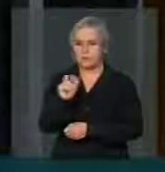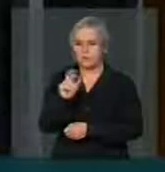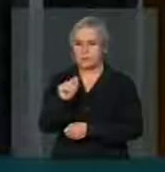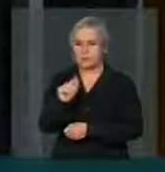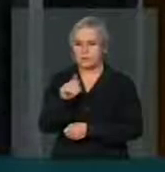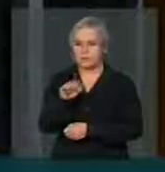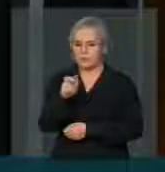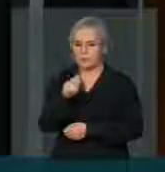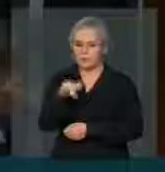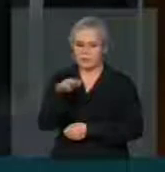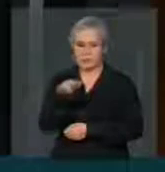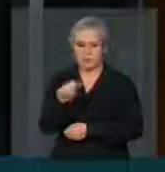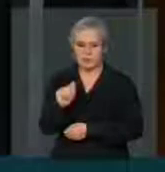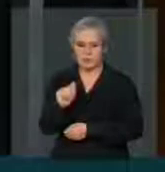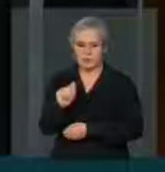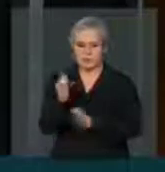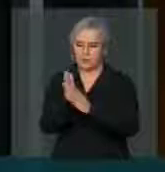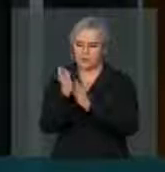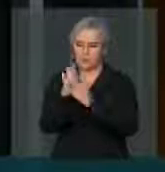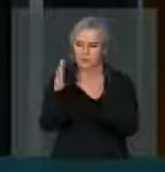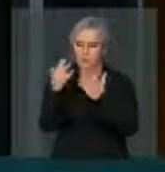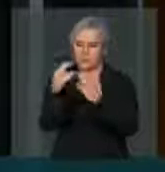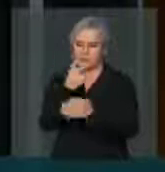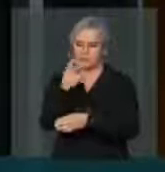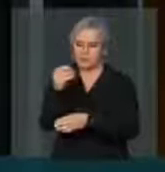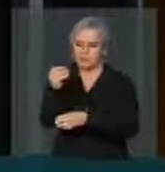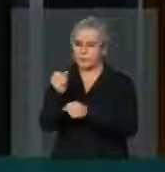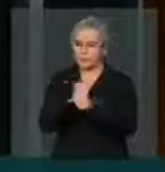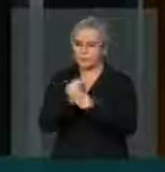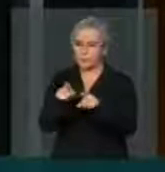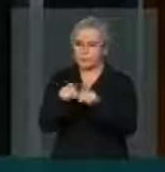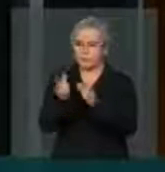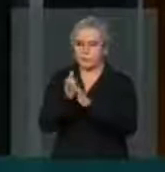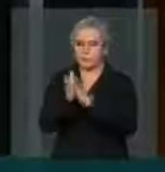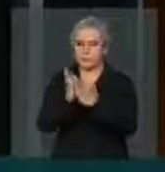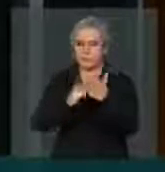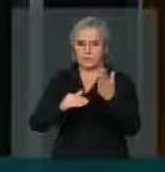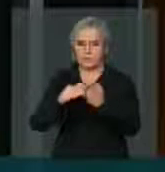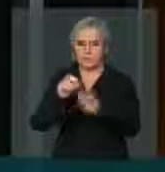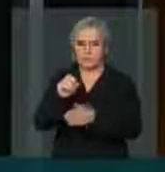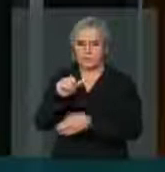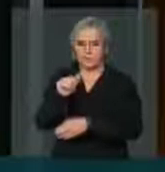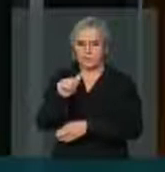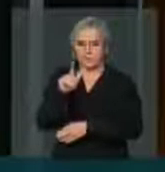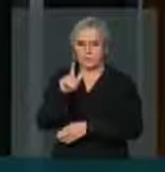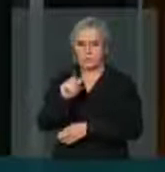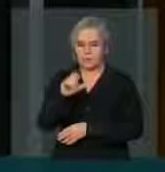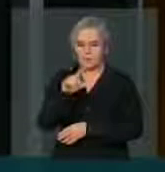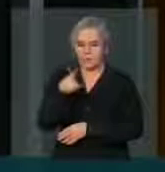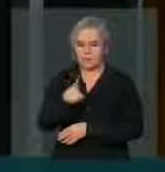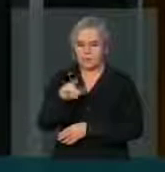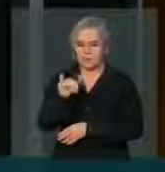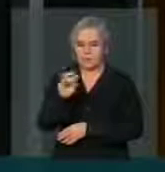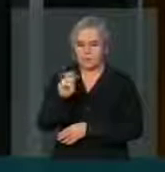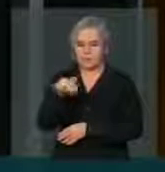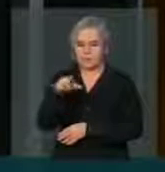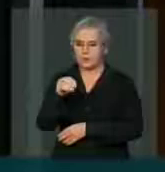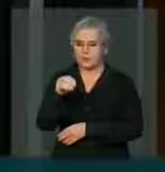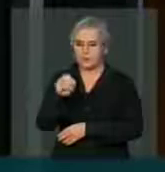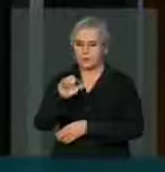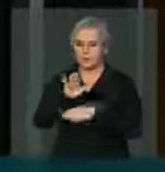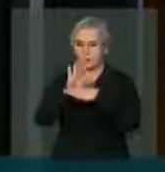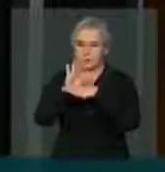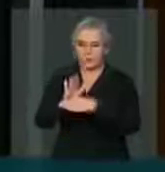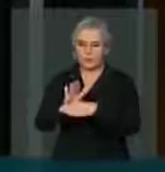quero homenagear deputado. Dom Bosco pelo seu bicentenário e parabenizar a todos os salesianos pelos 121 anos de contribuição para a educação e desenvolvimento